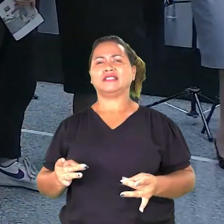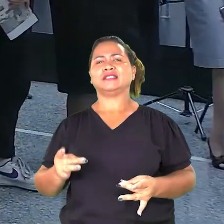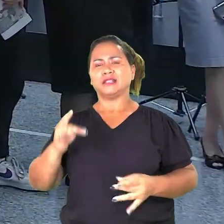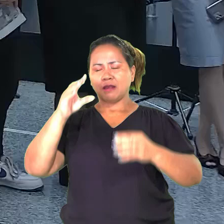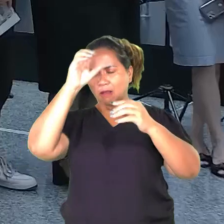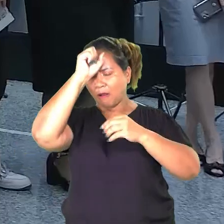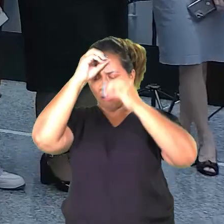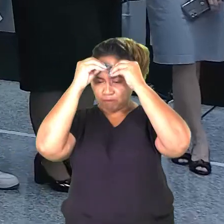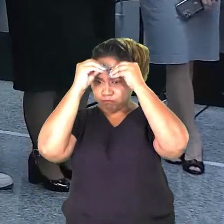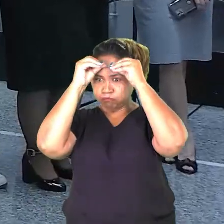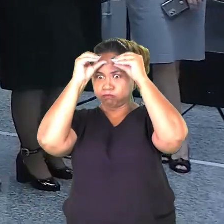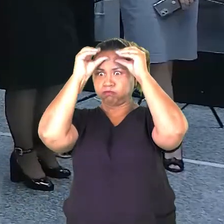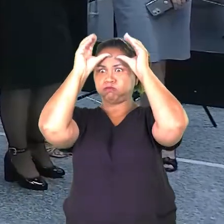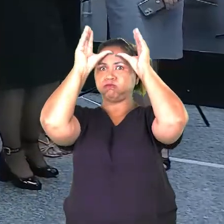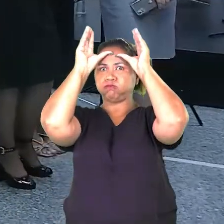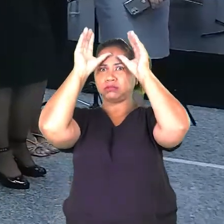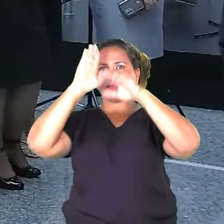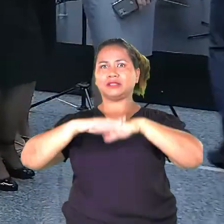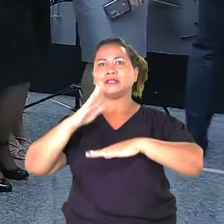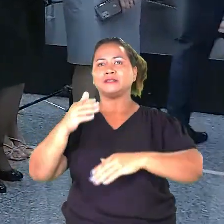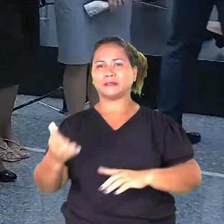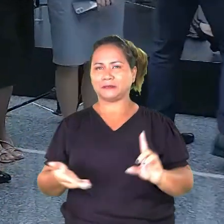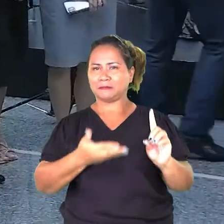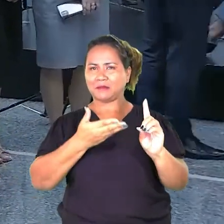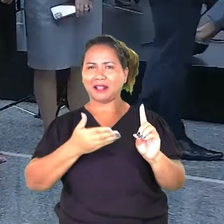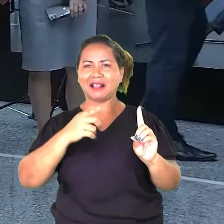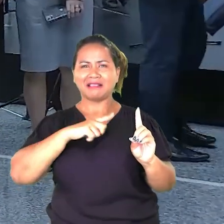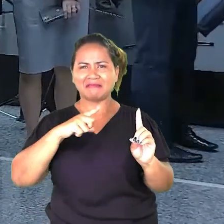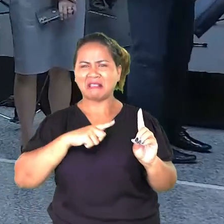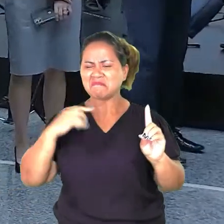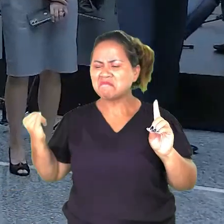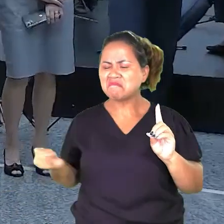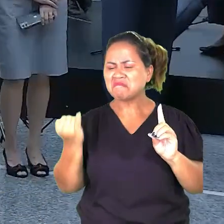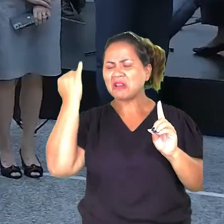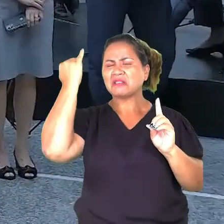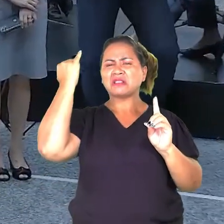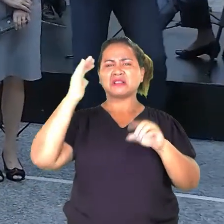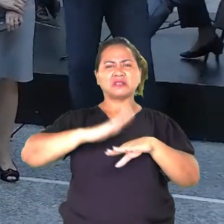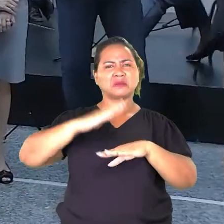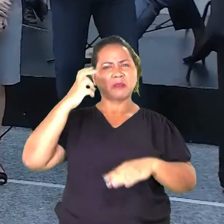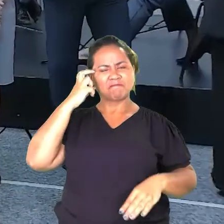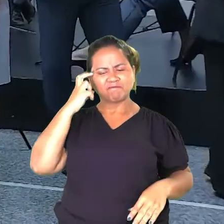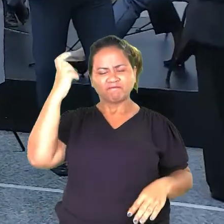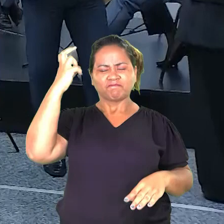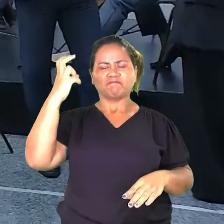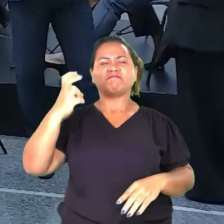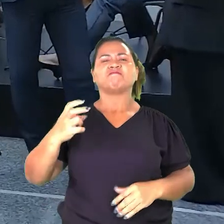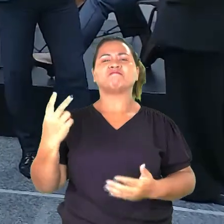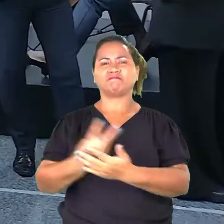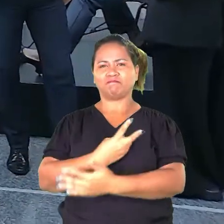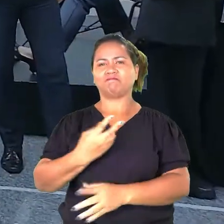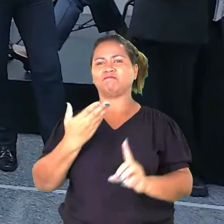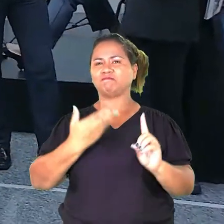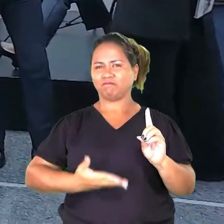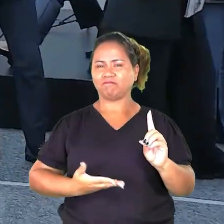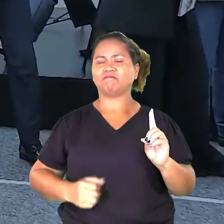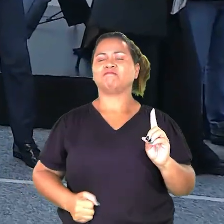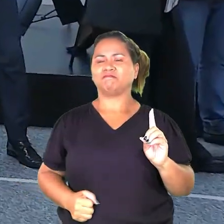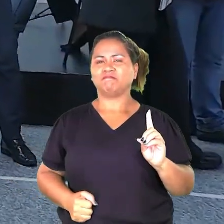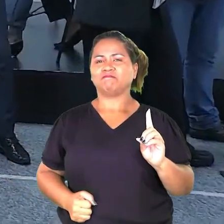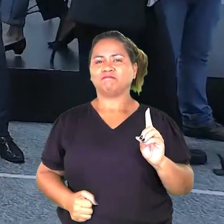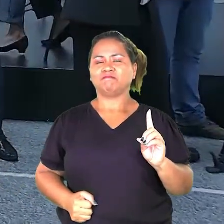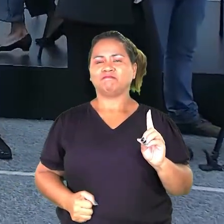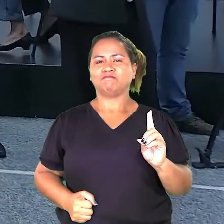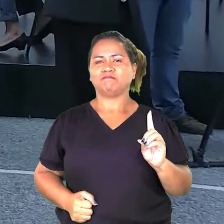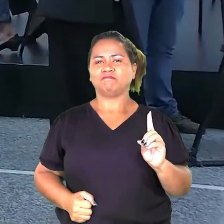o seu conhecimento de detalhes sobre literatos, sobre tudo de